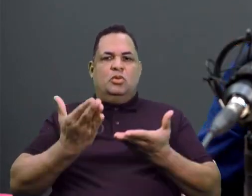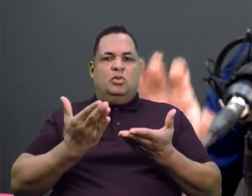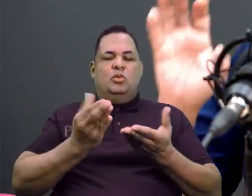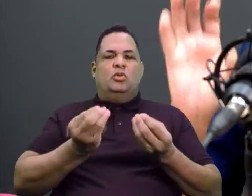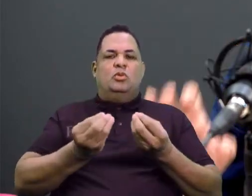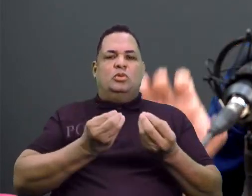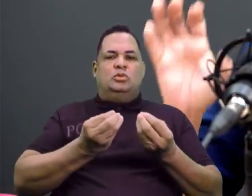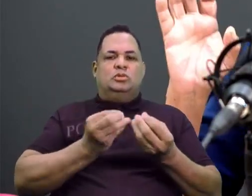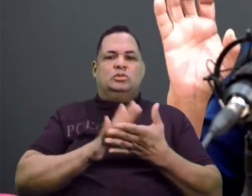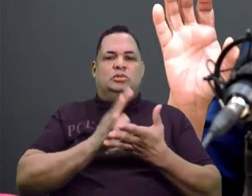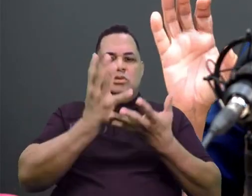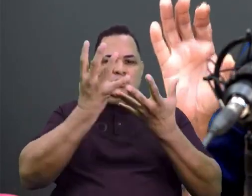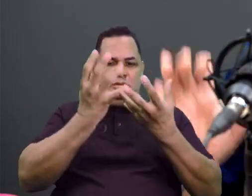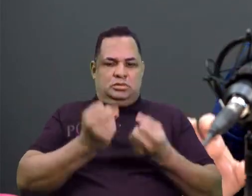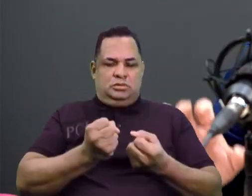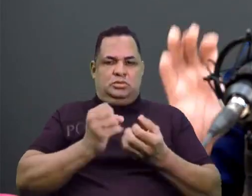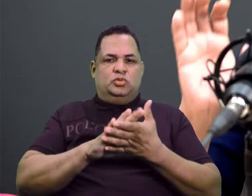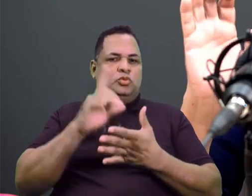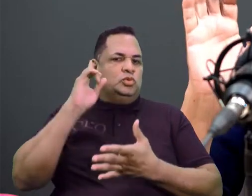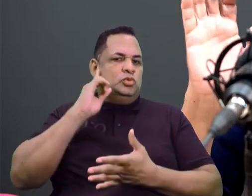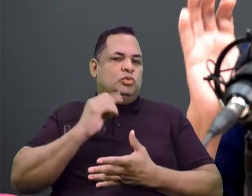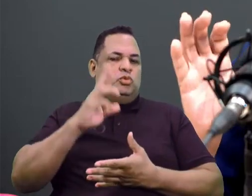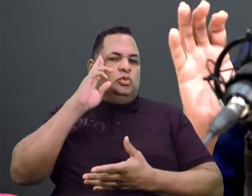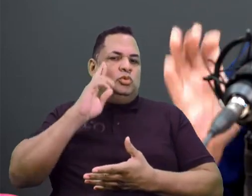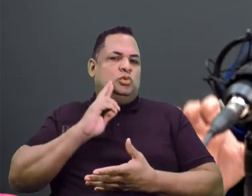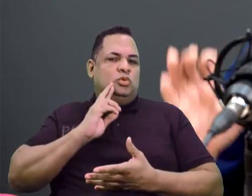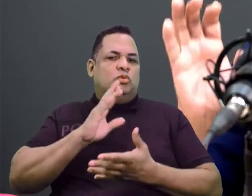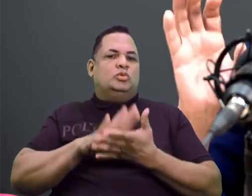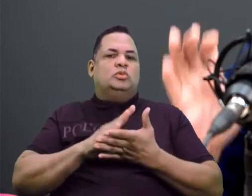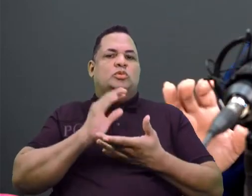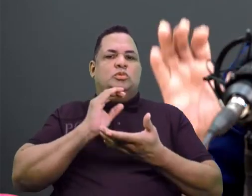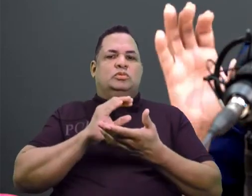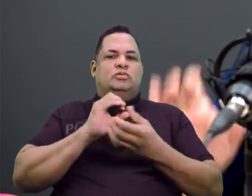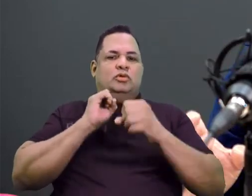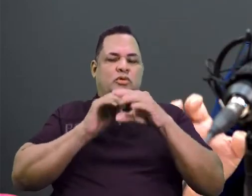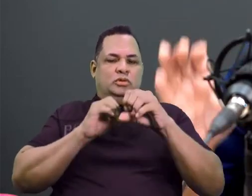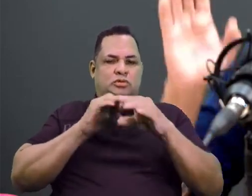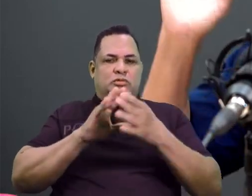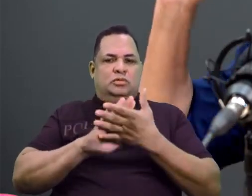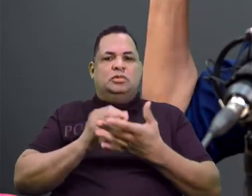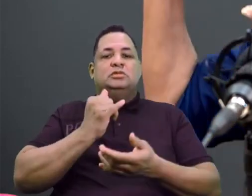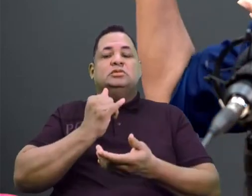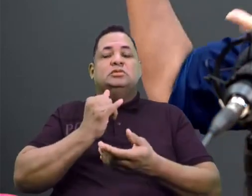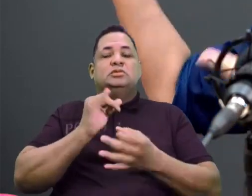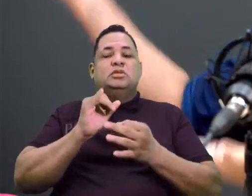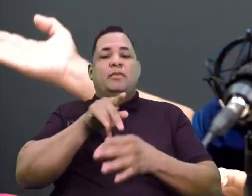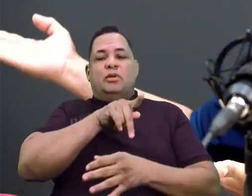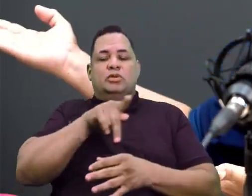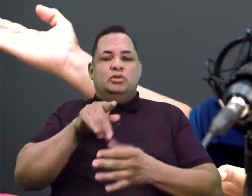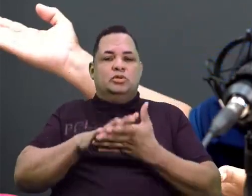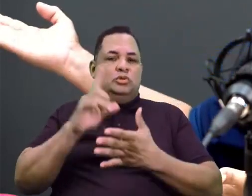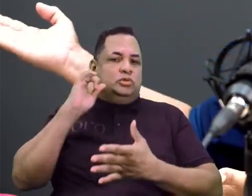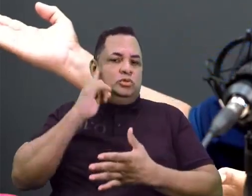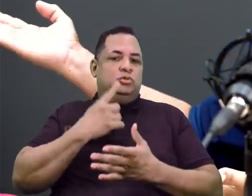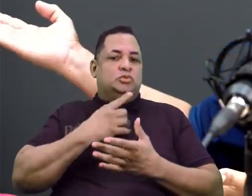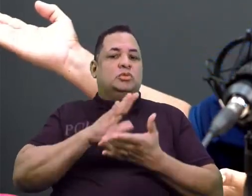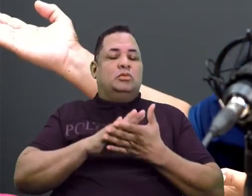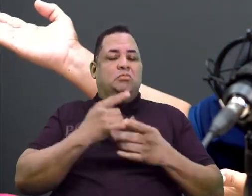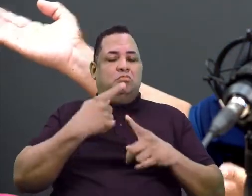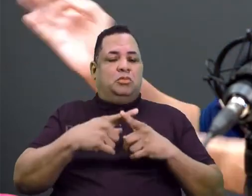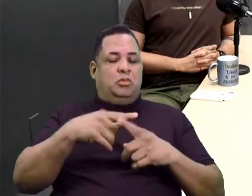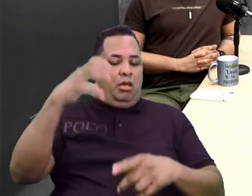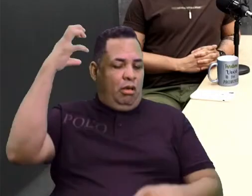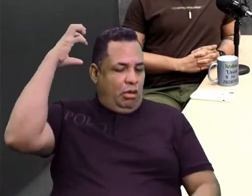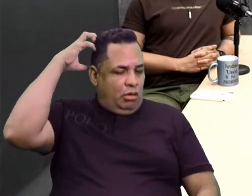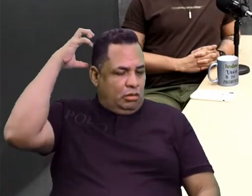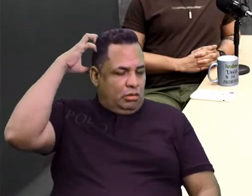Rondônia foram capacitados para ser instrutores surdos por conta dela.